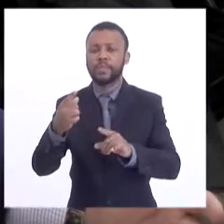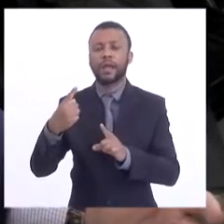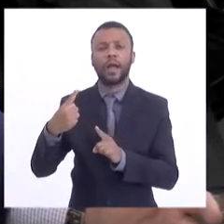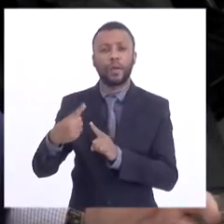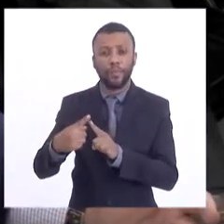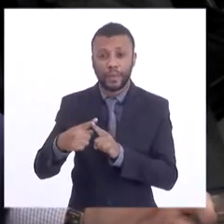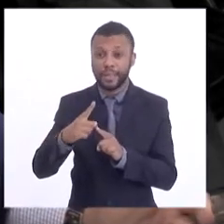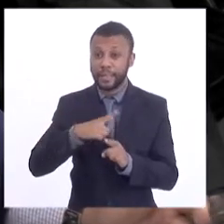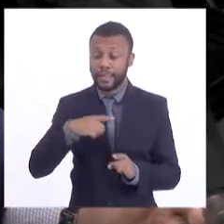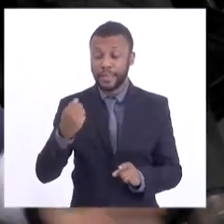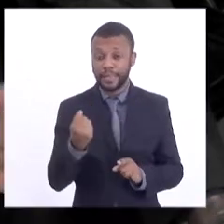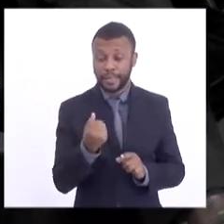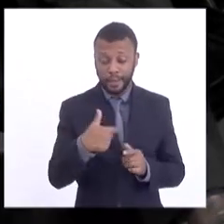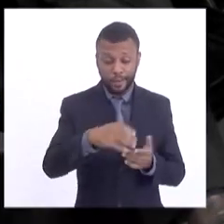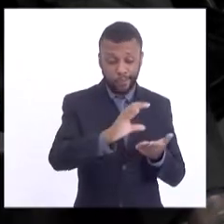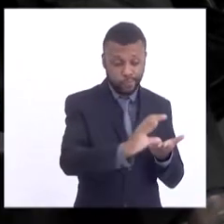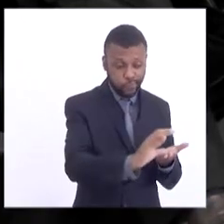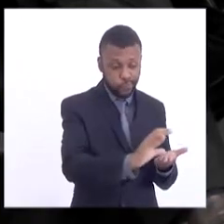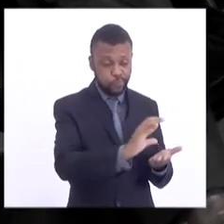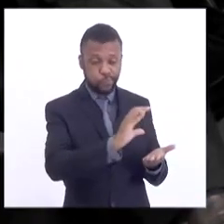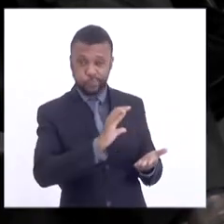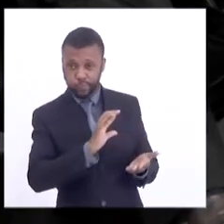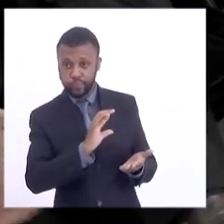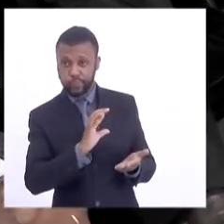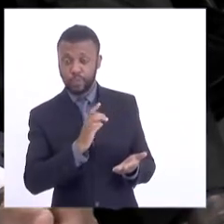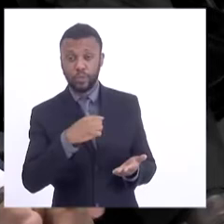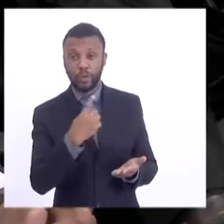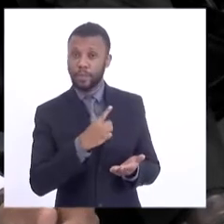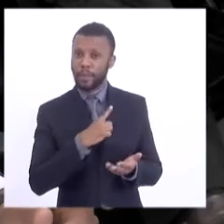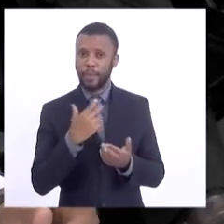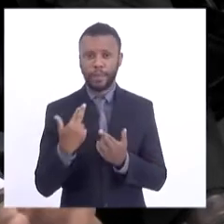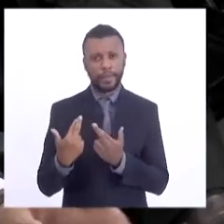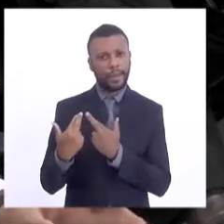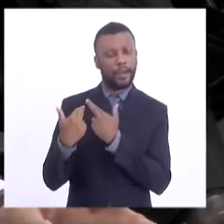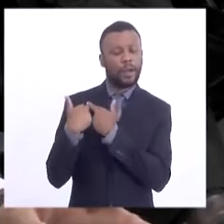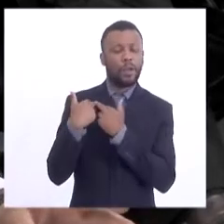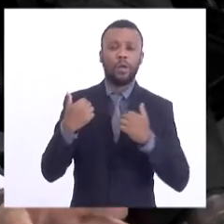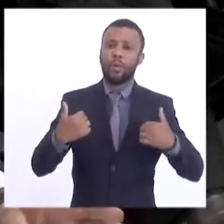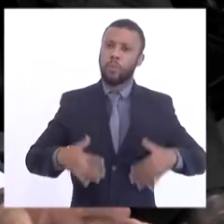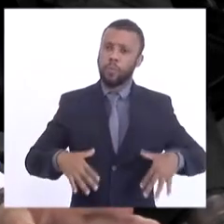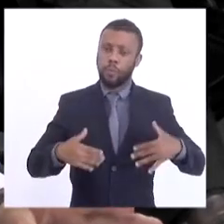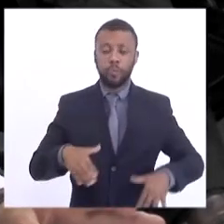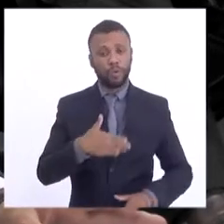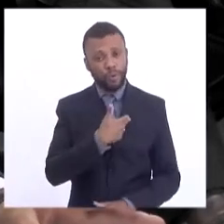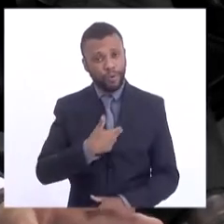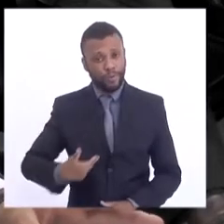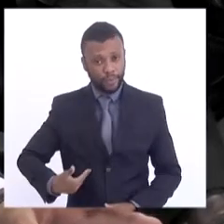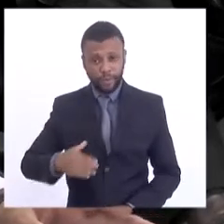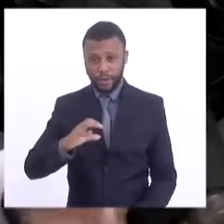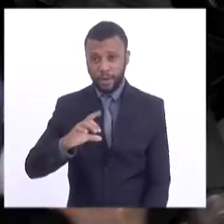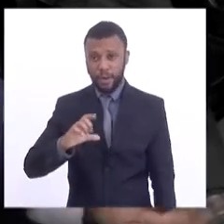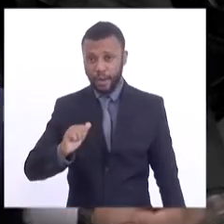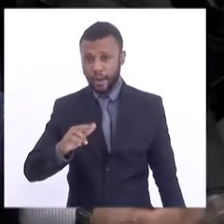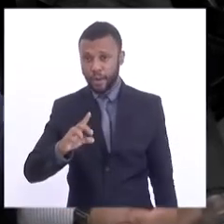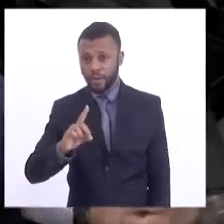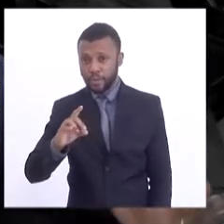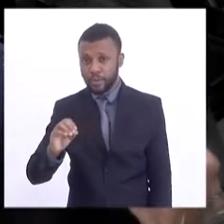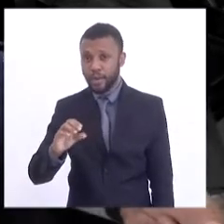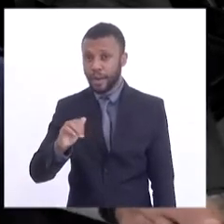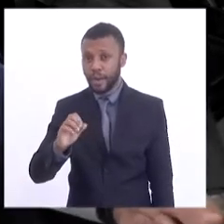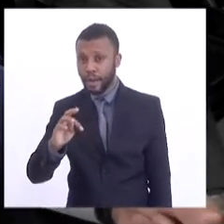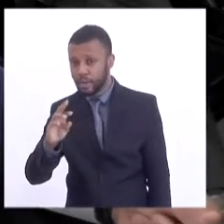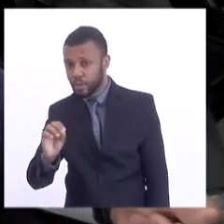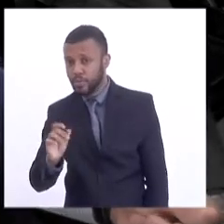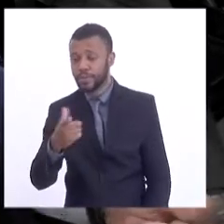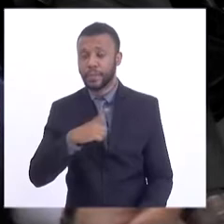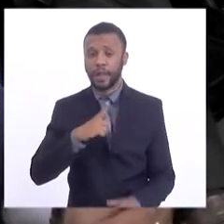ter essa quantidade recurso no jogou uma responsabilidade gigantesca do governador Claudio caixa tá muito atento tanto do ponto de